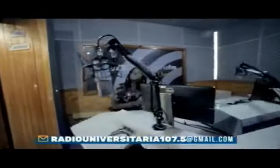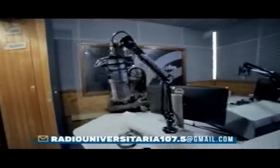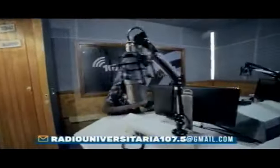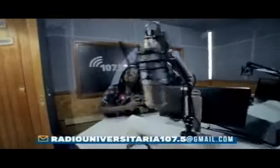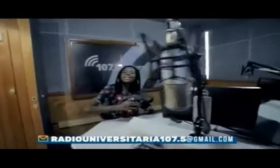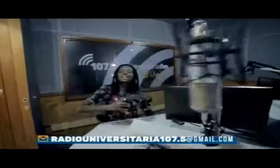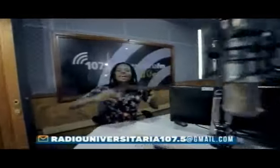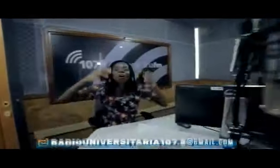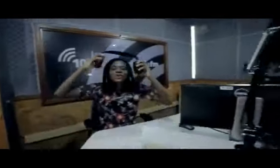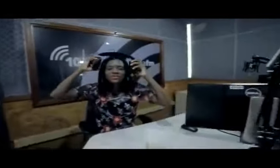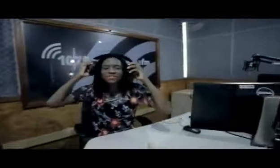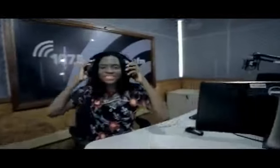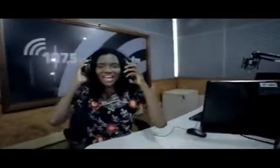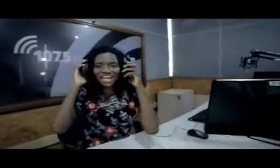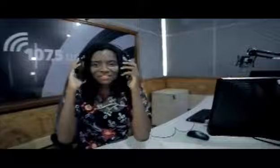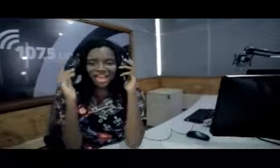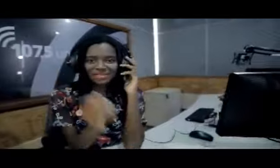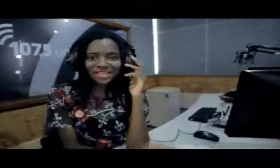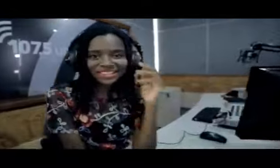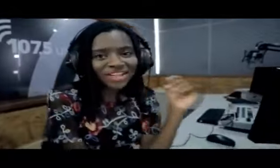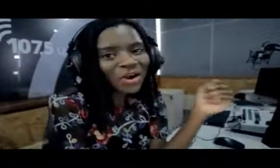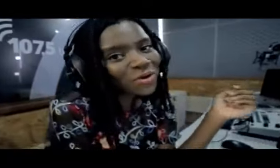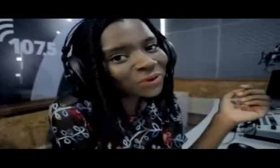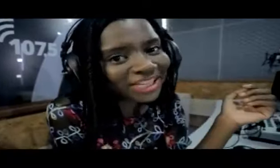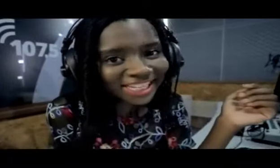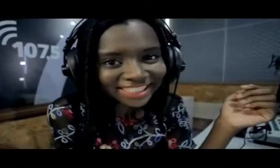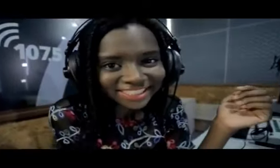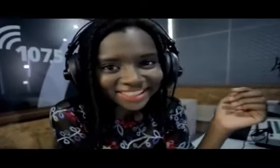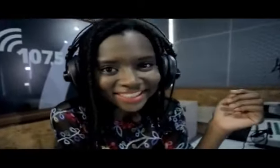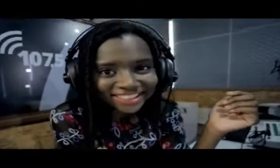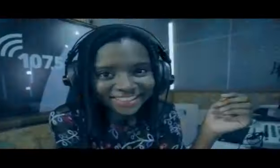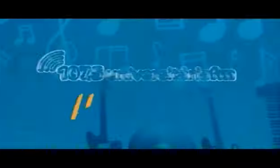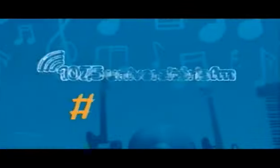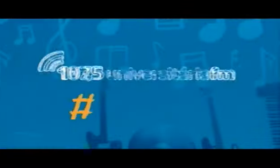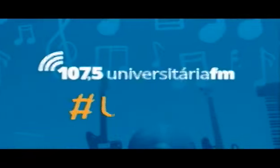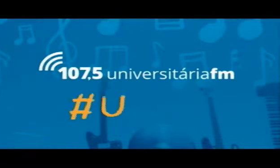Estamos esperando, hein? Universitária FM, única.